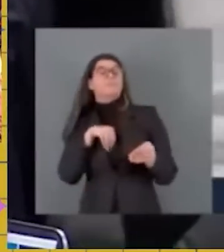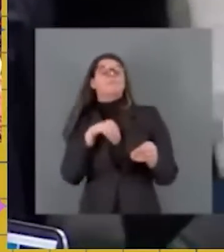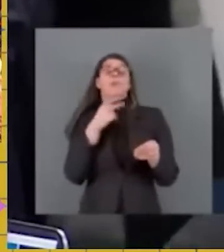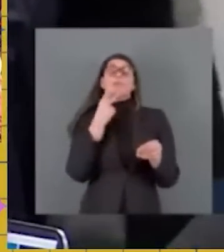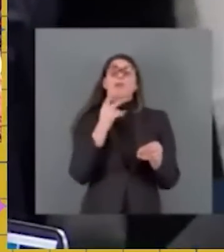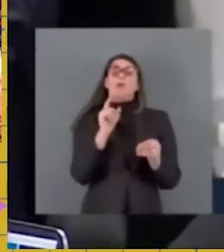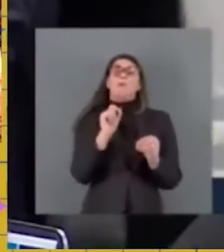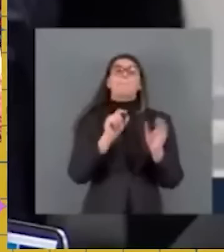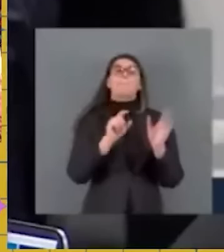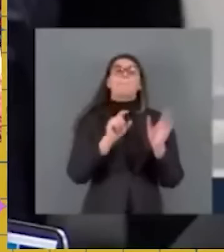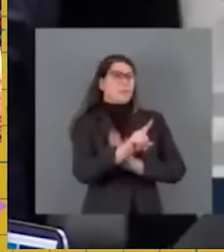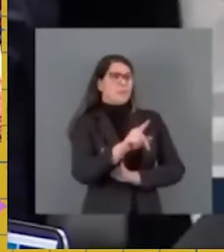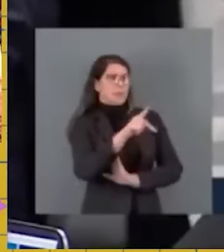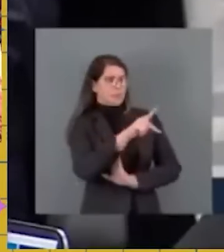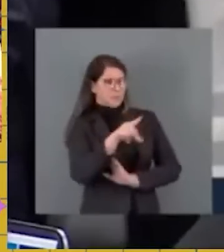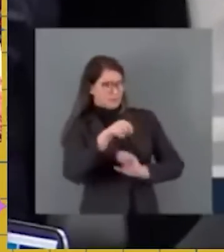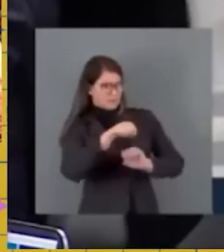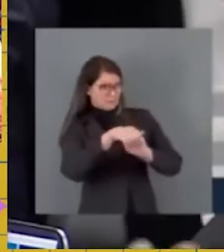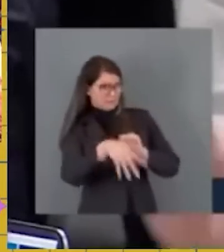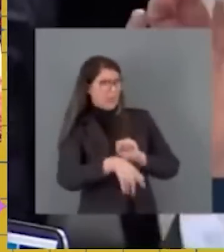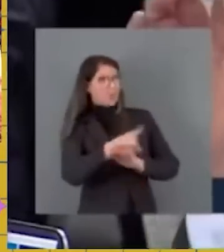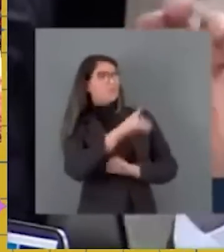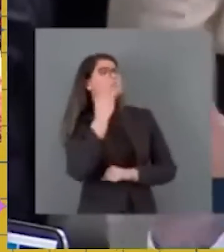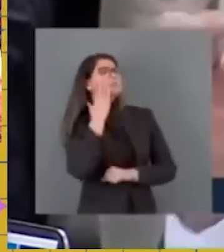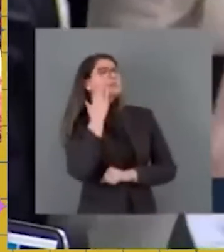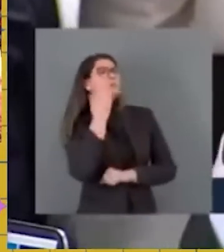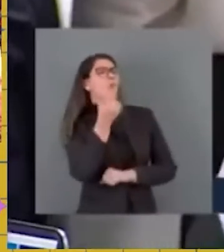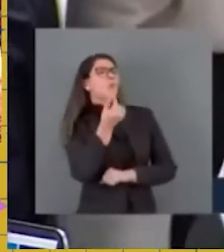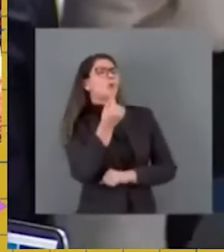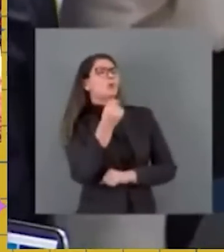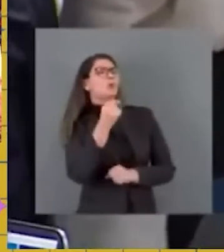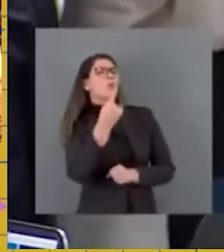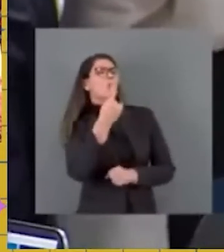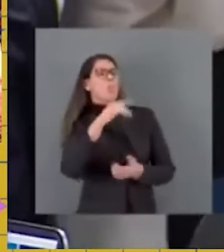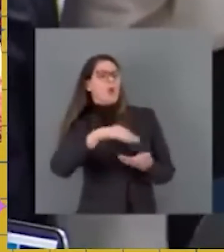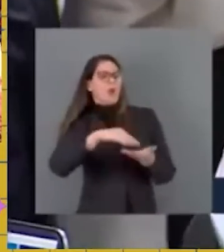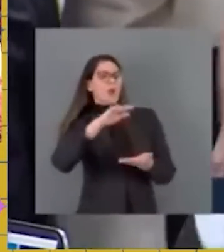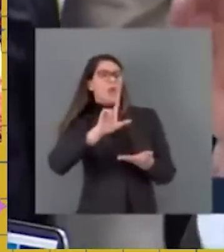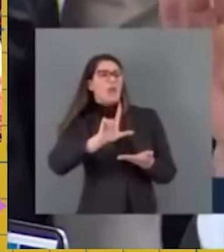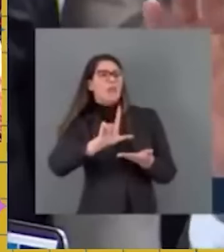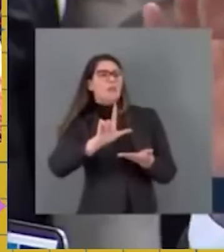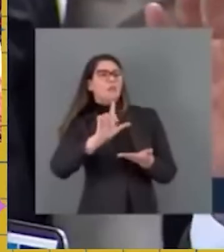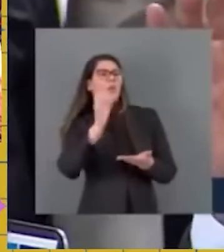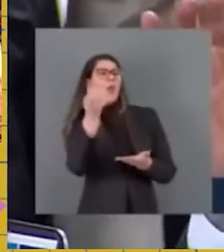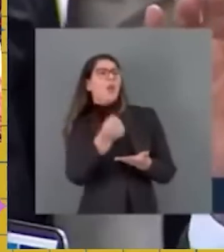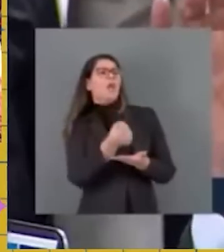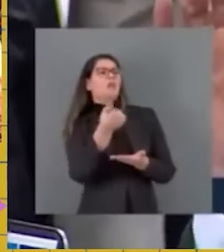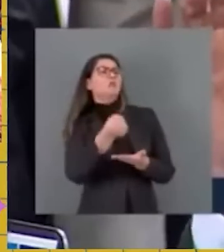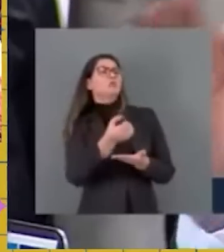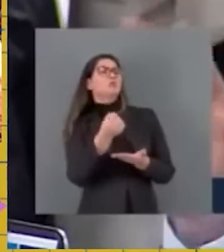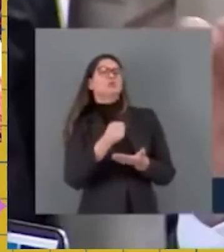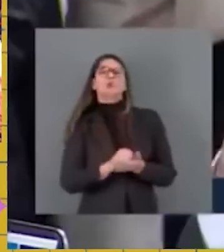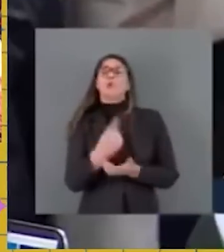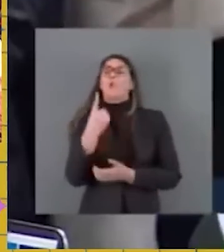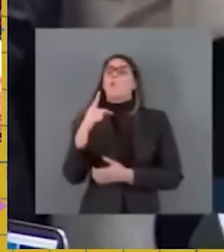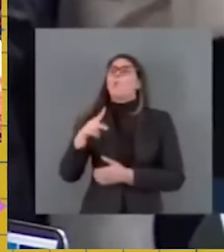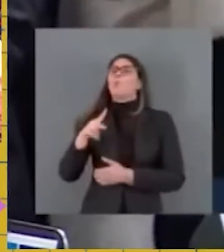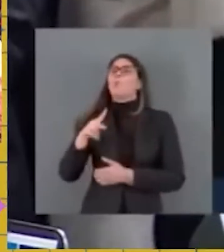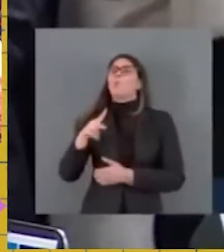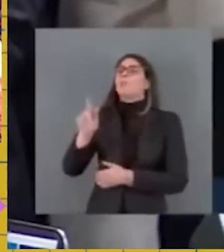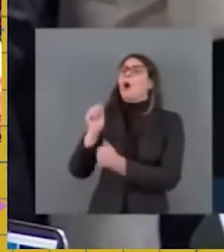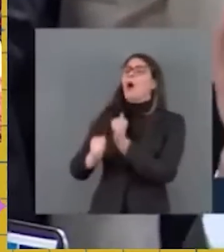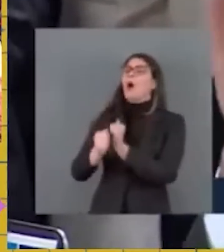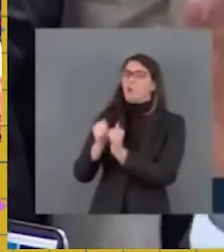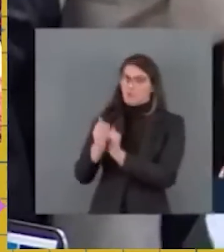perguntar ao presidente Banco Central se ele sabe quanto que custa um litro de leite Quanto que custa um quilo de arroz